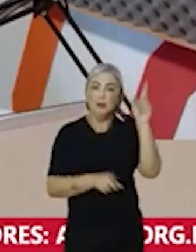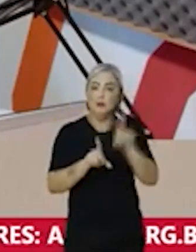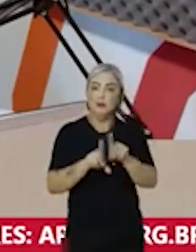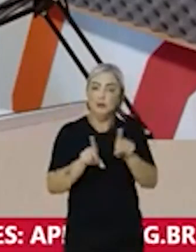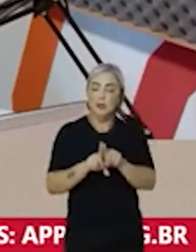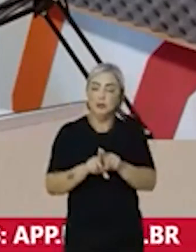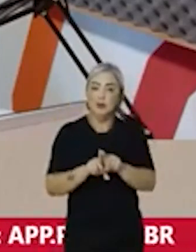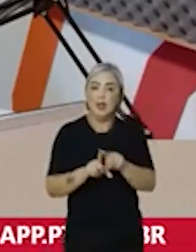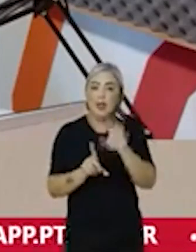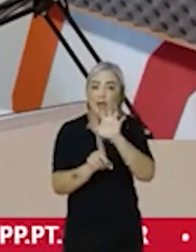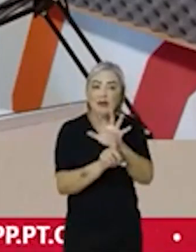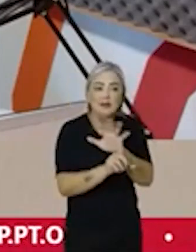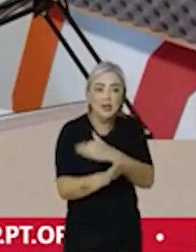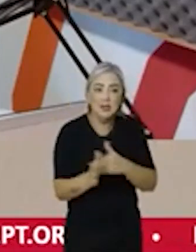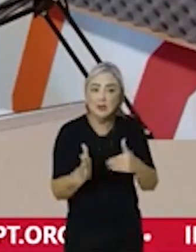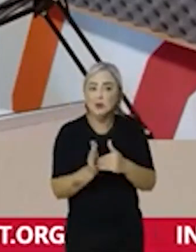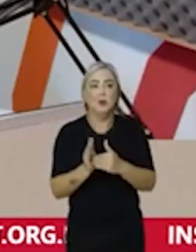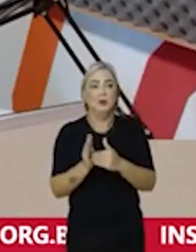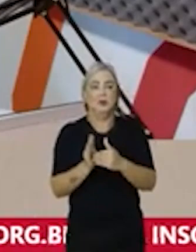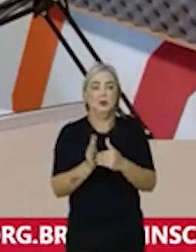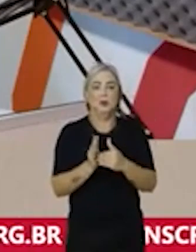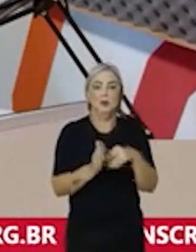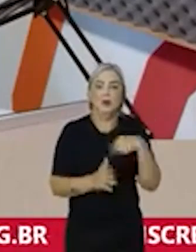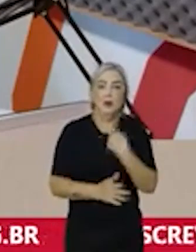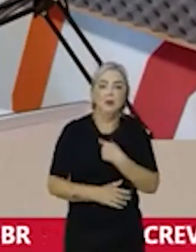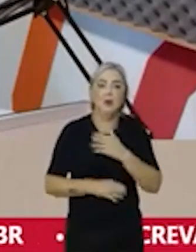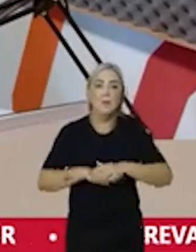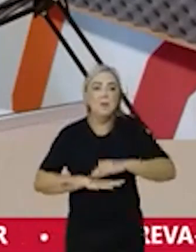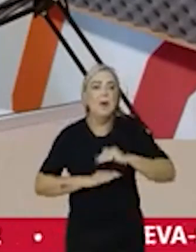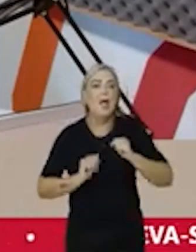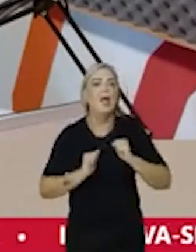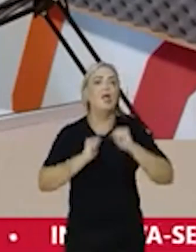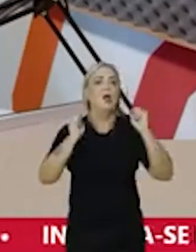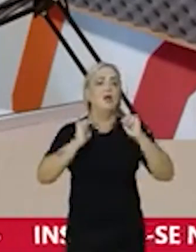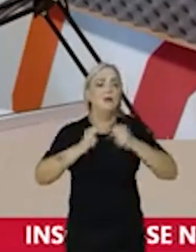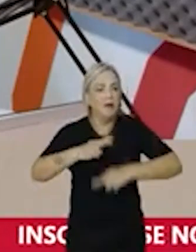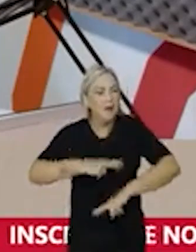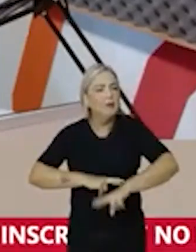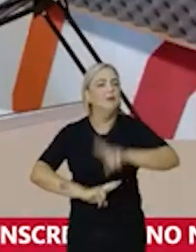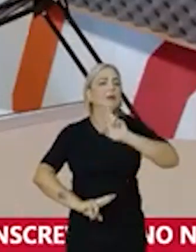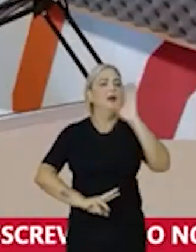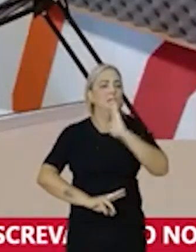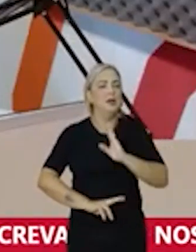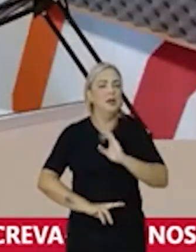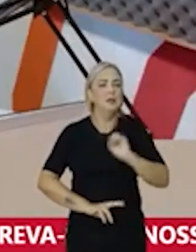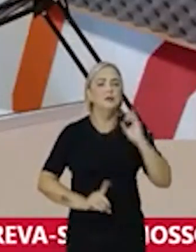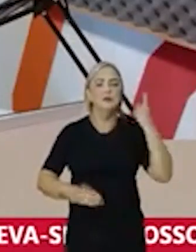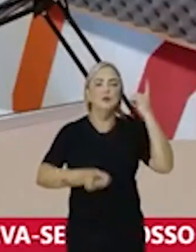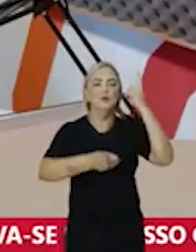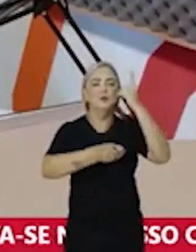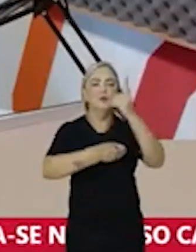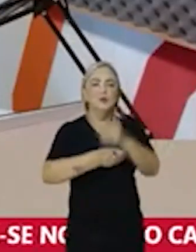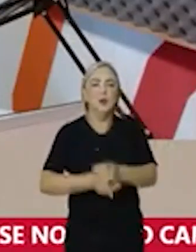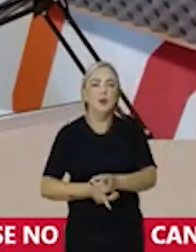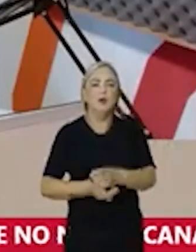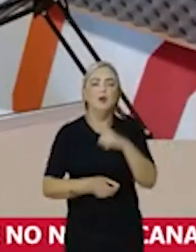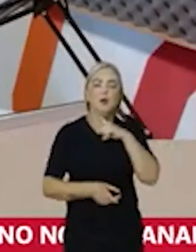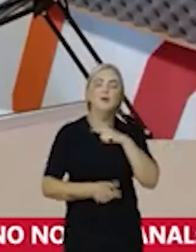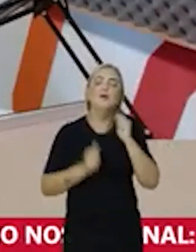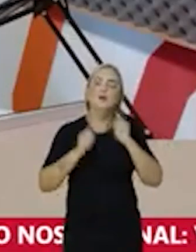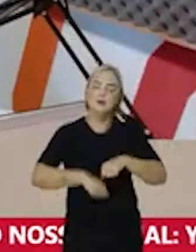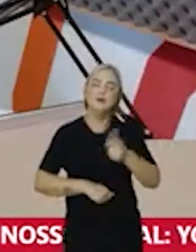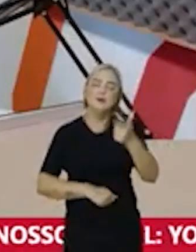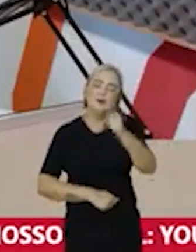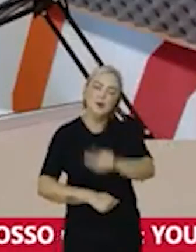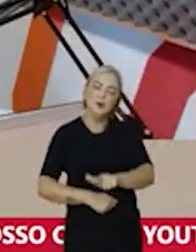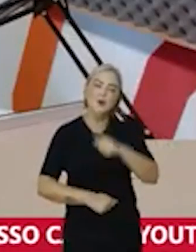também, afeta todas as dimensões. Nós somos muito maiores, o Brasil vai recuperar seu destino e vai possibilitar de novo